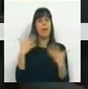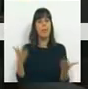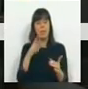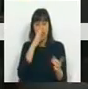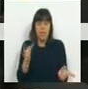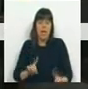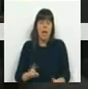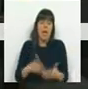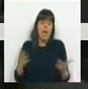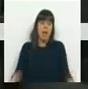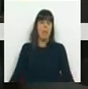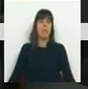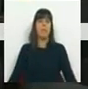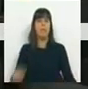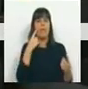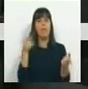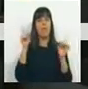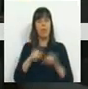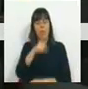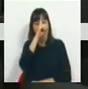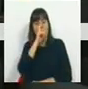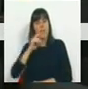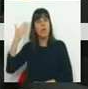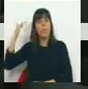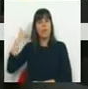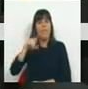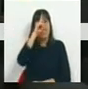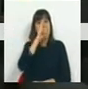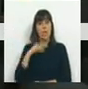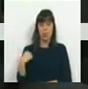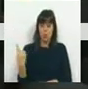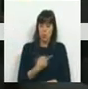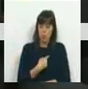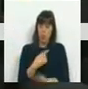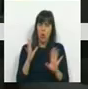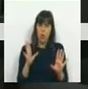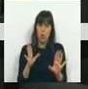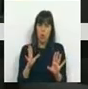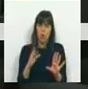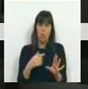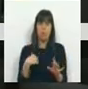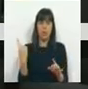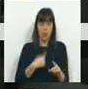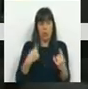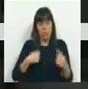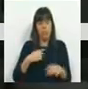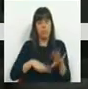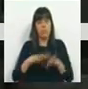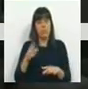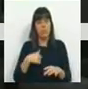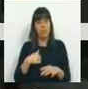sob pena de voltarmos a alguns vícios do passado, vícios em que todos padecemos e de que